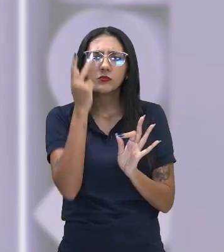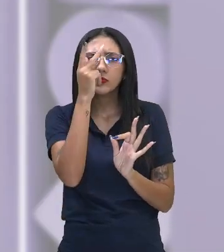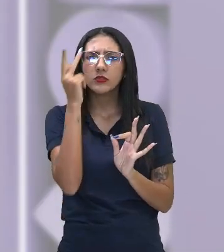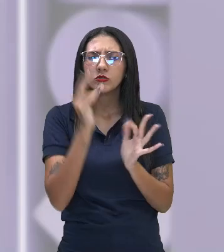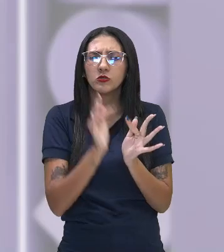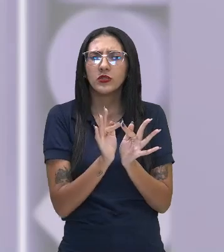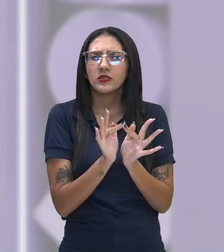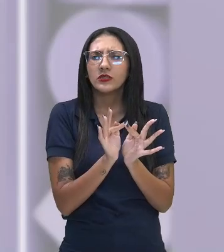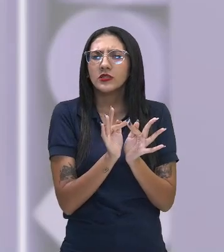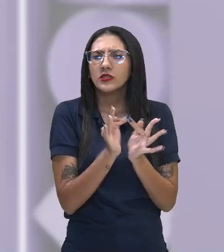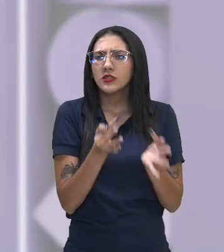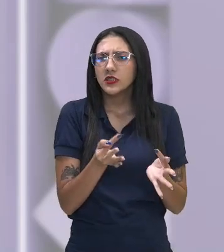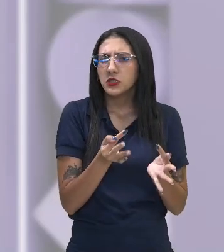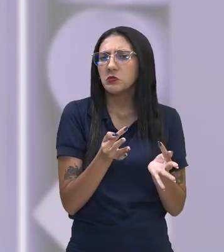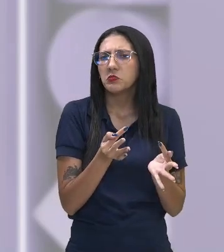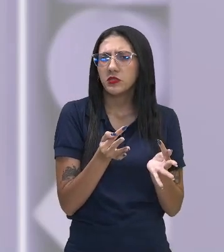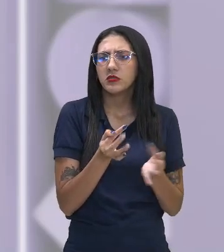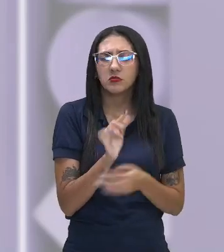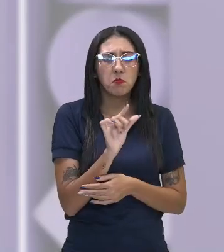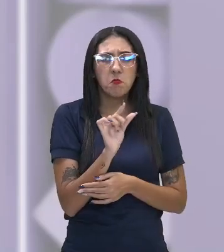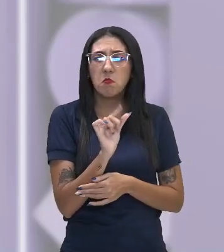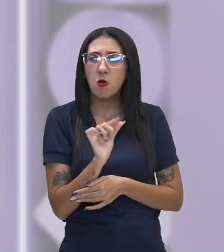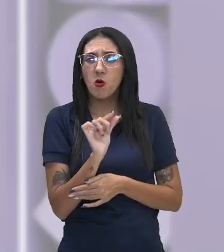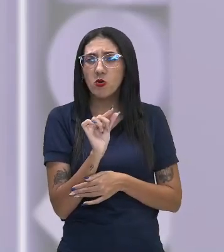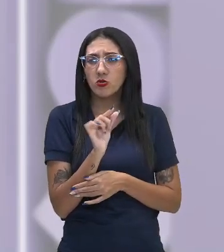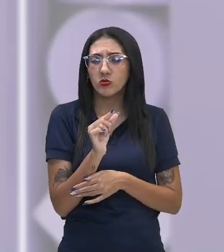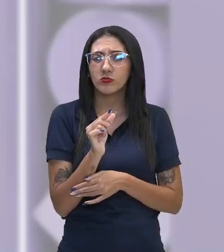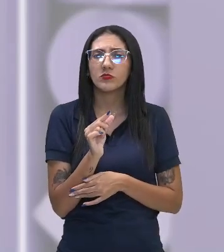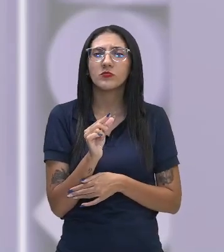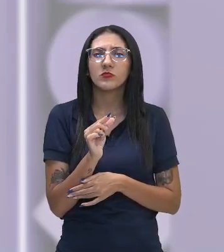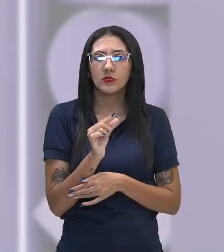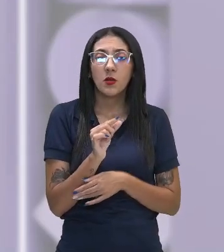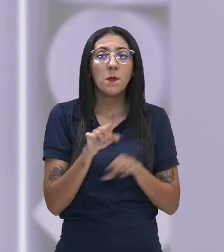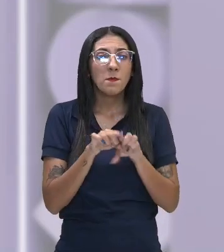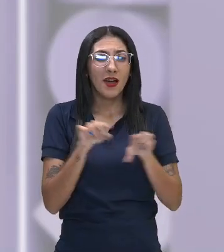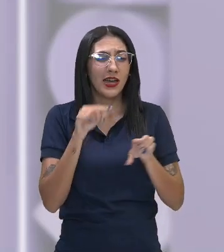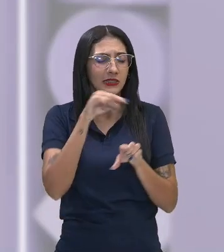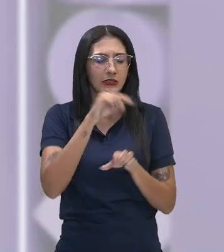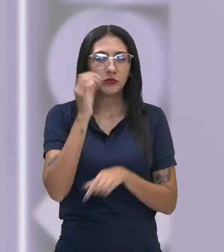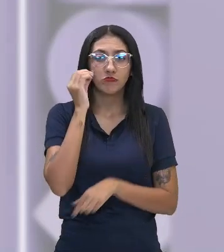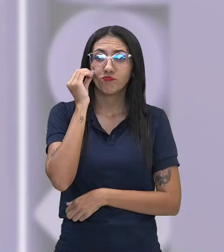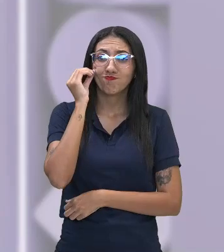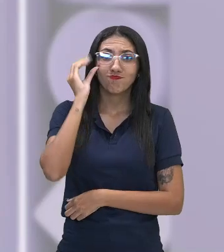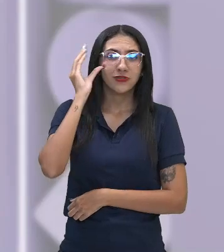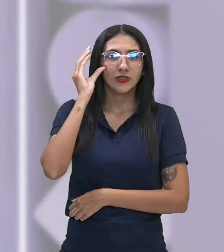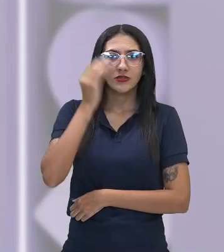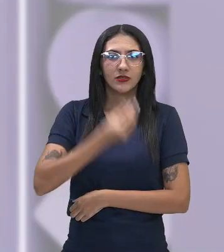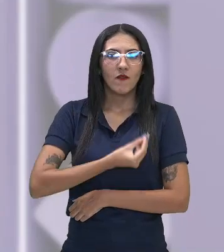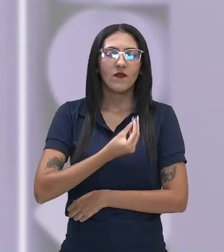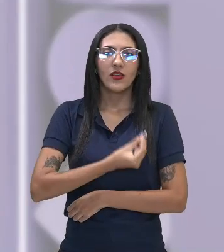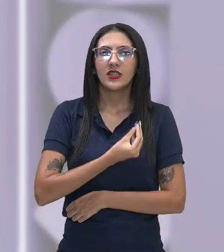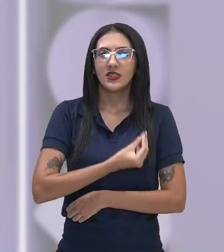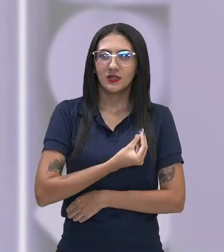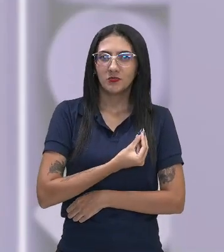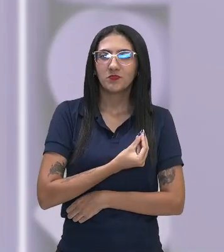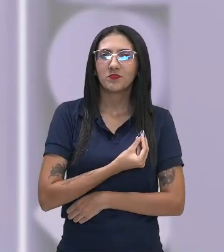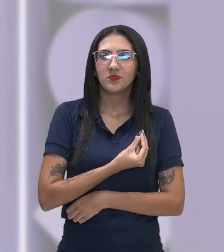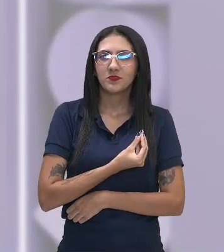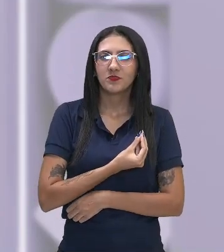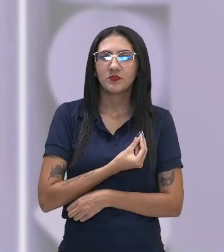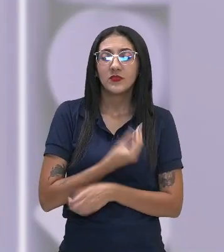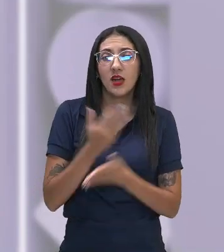com pouco grau de estudo formal, mas que têm uma grande sabedoria de vida. E que